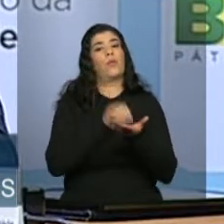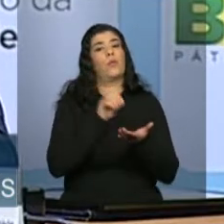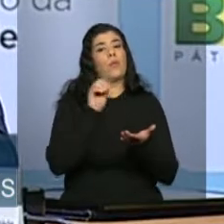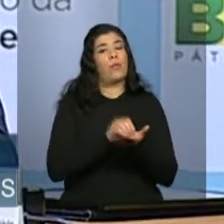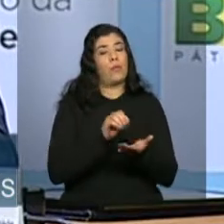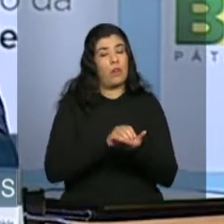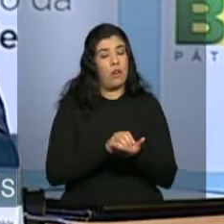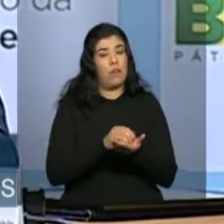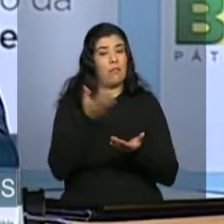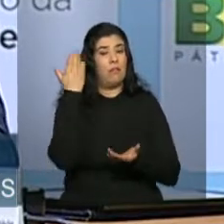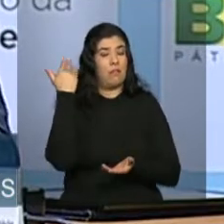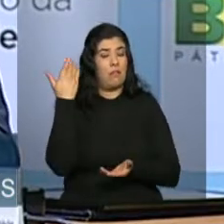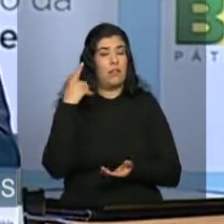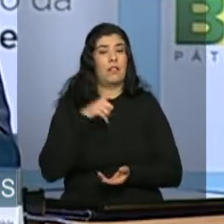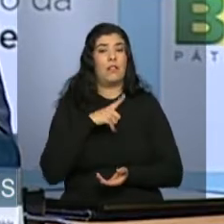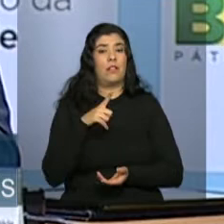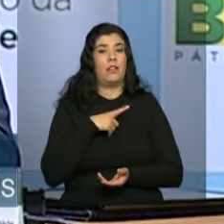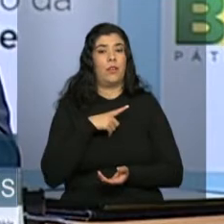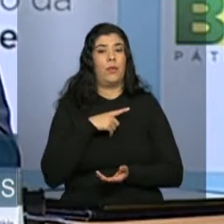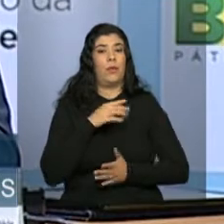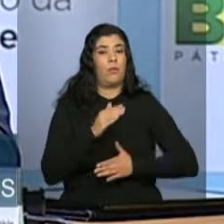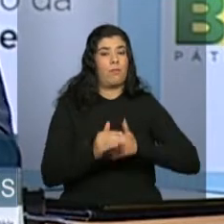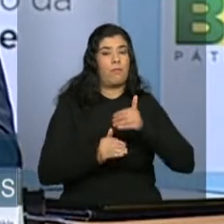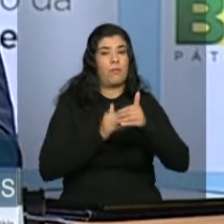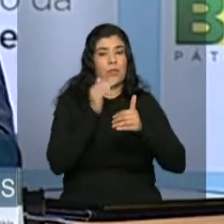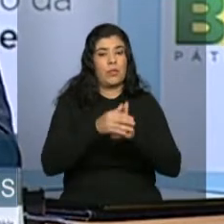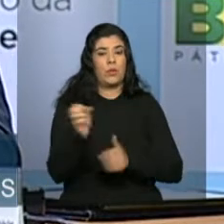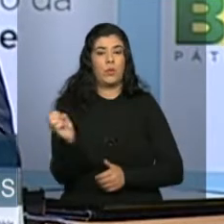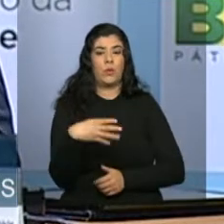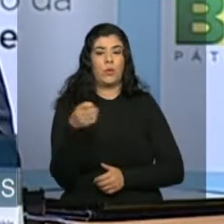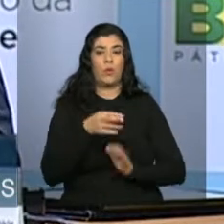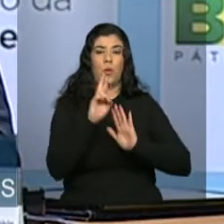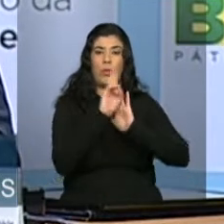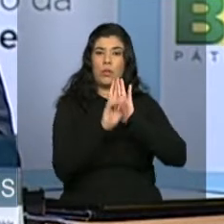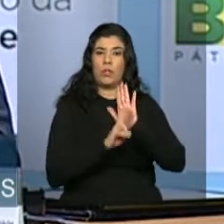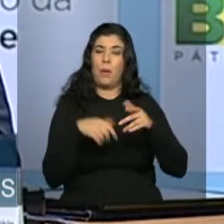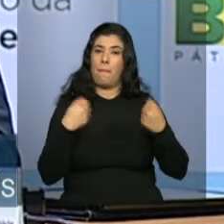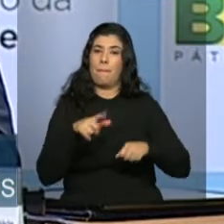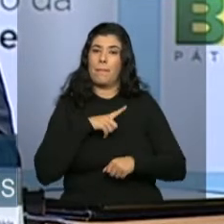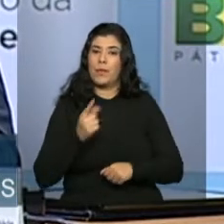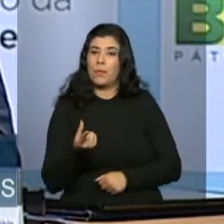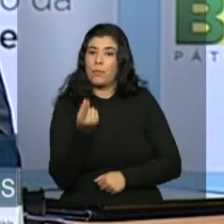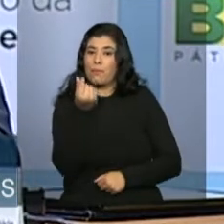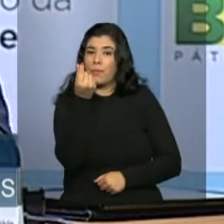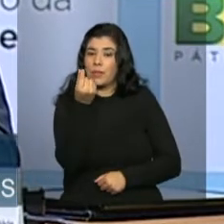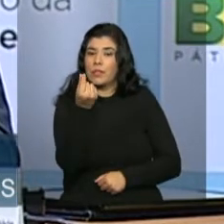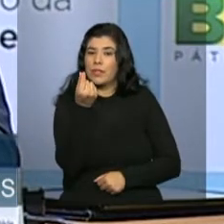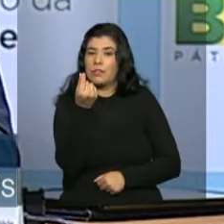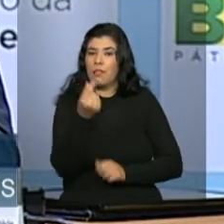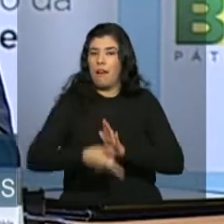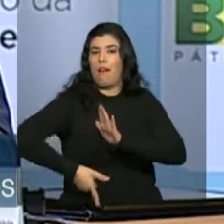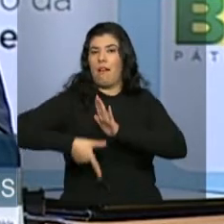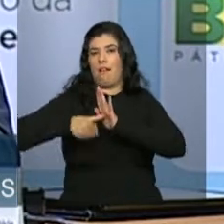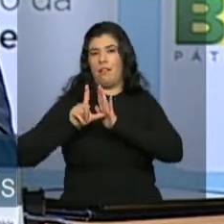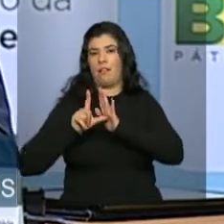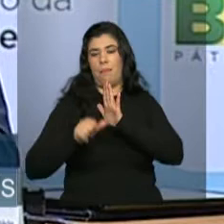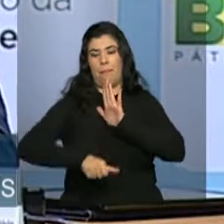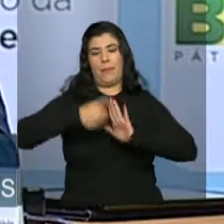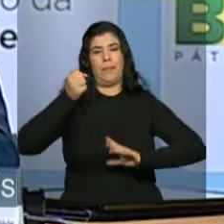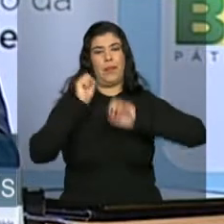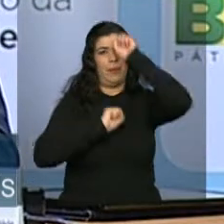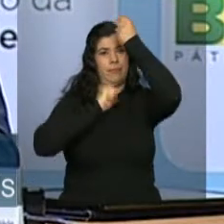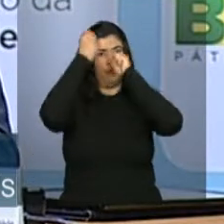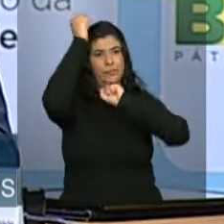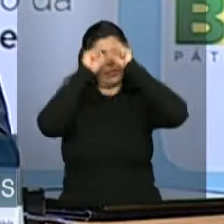faltando nessa história tava faltando porque o processo novos que você precisa de preço parte do produto hipermercado